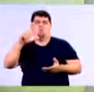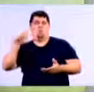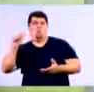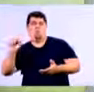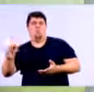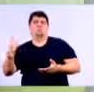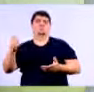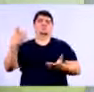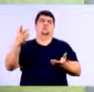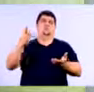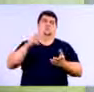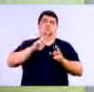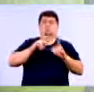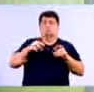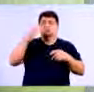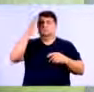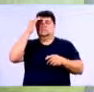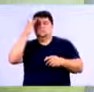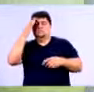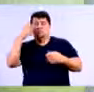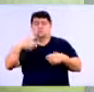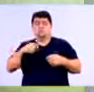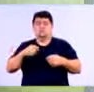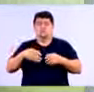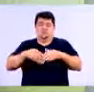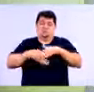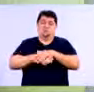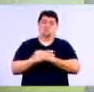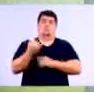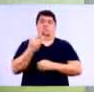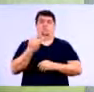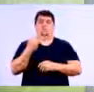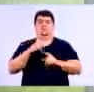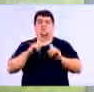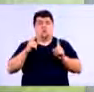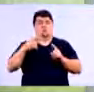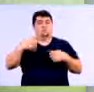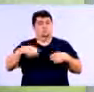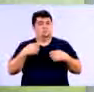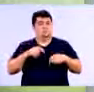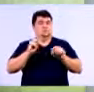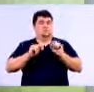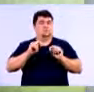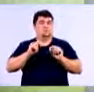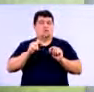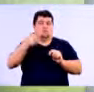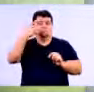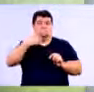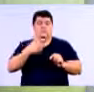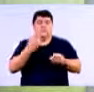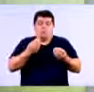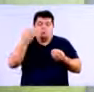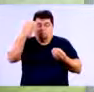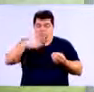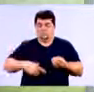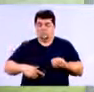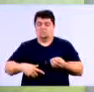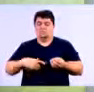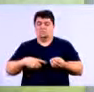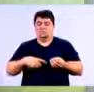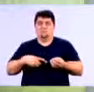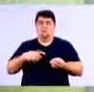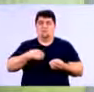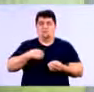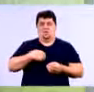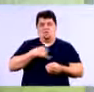ações, previdência, isso independe. Você precisa fazer o investimento. Agora, você precisa também entender qual é esse seu perfil de investidor. Eu, necessariamente,